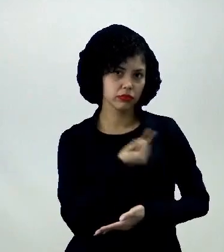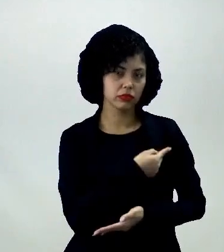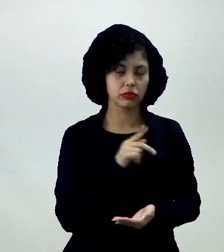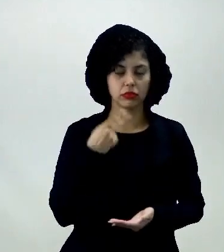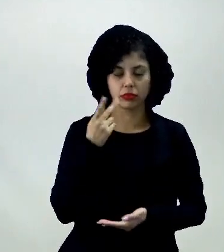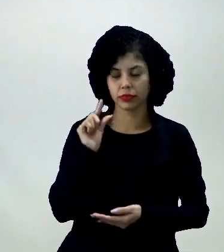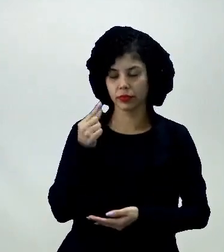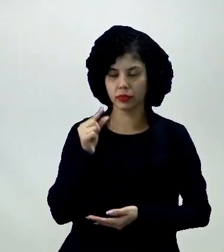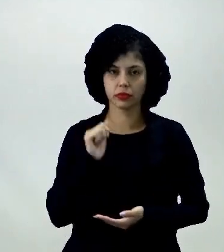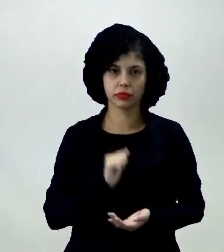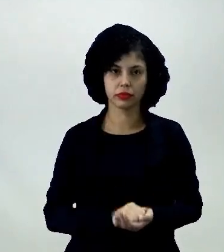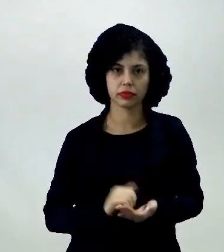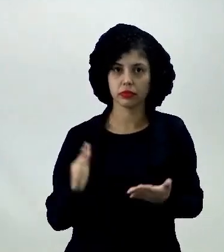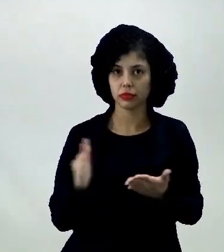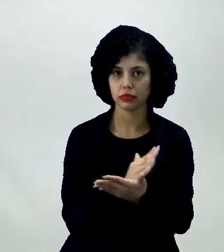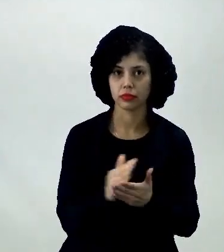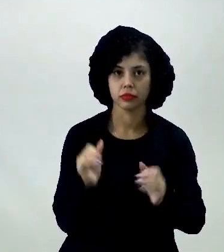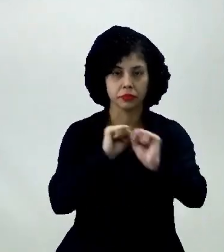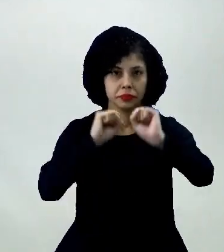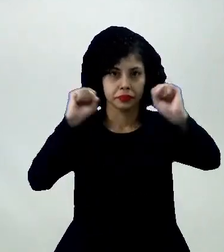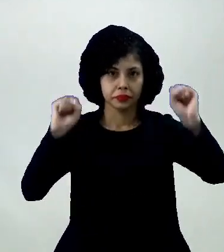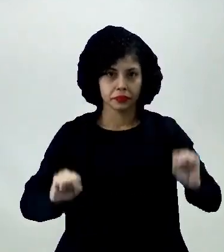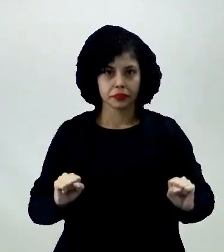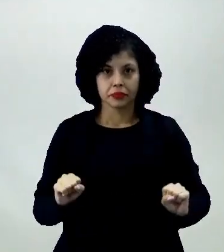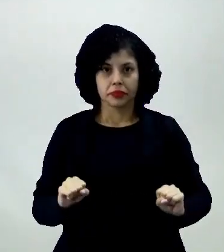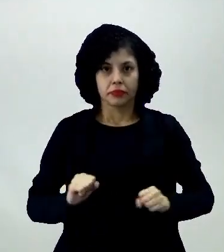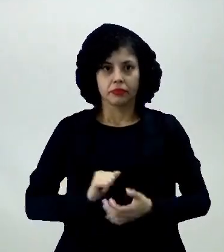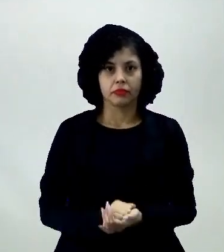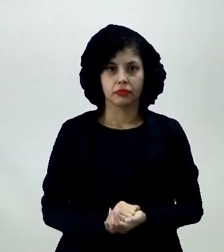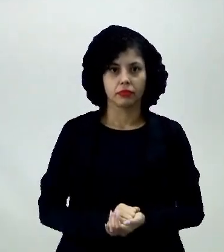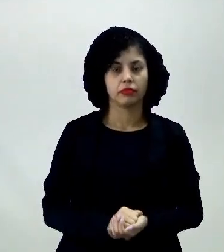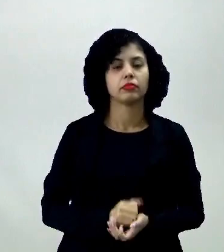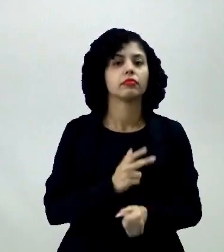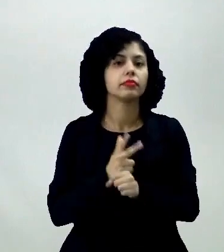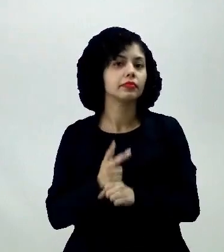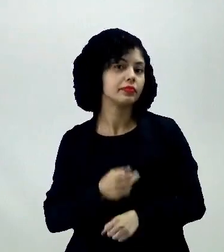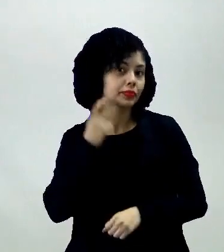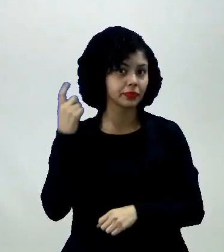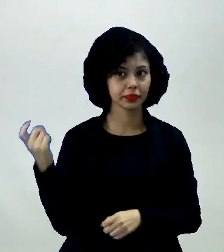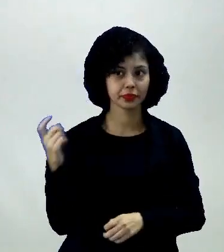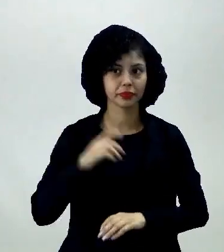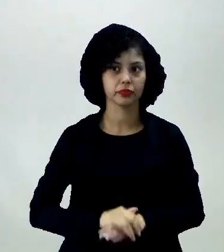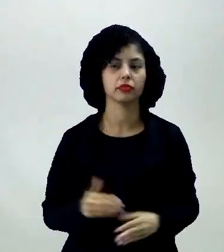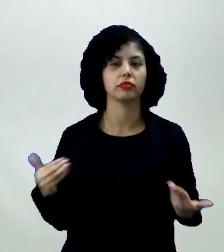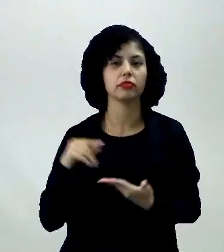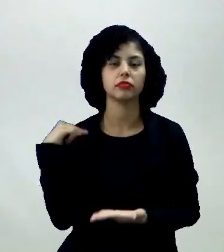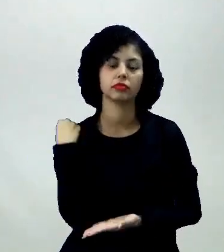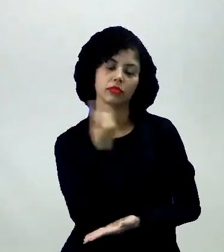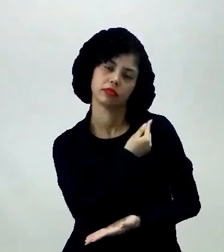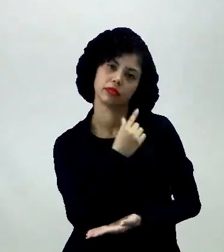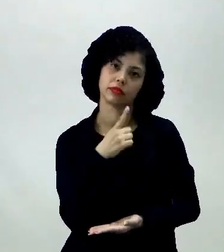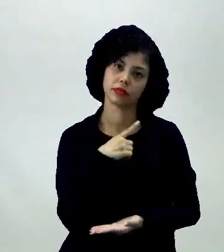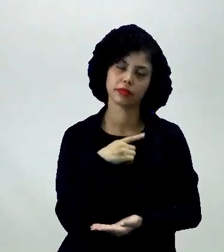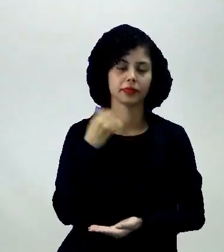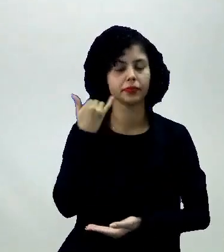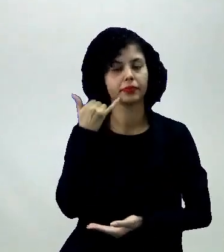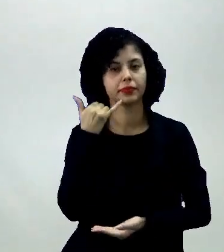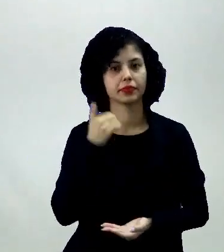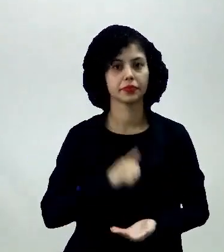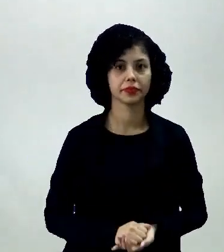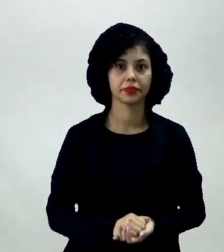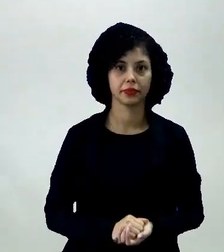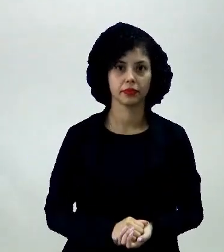vamos falar um pouquinho sobre alguns sistemas de gravação de som, né? Sei que hoje você tem aí o seu